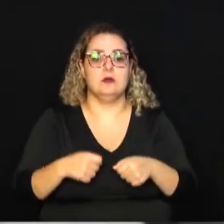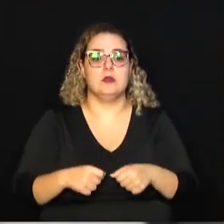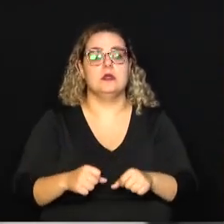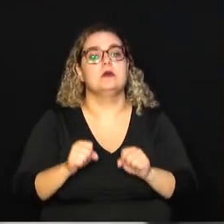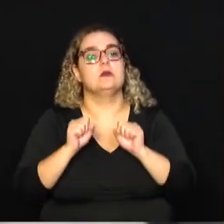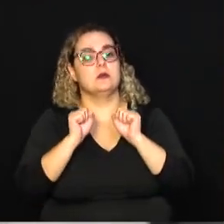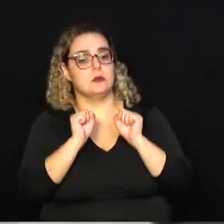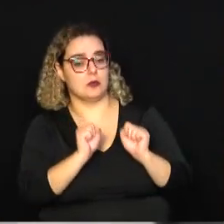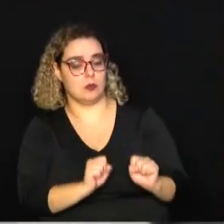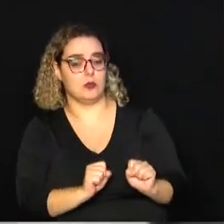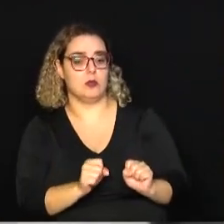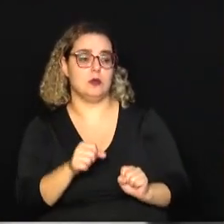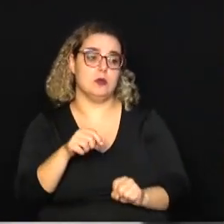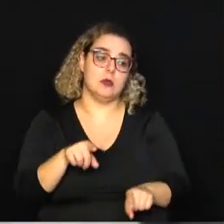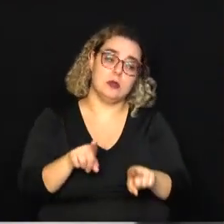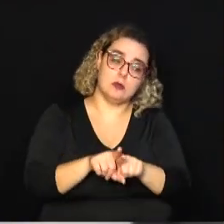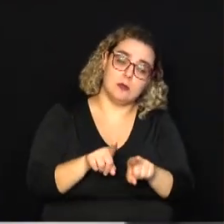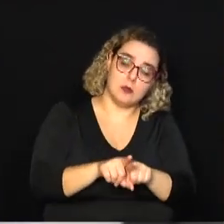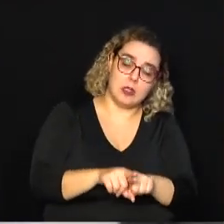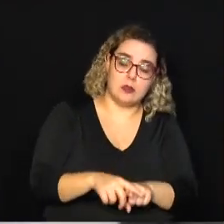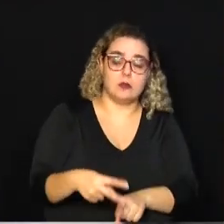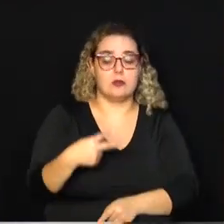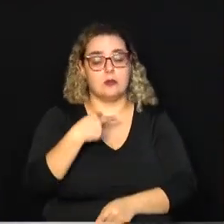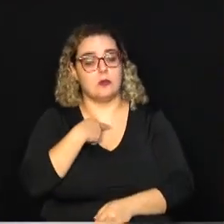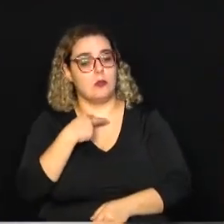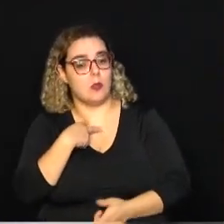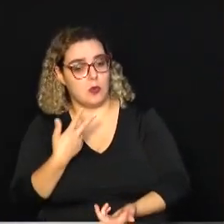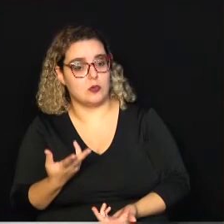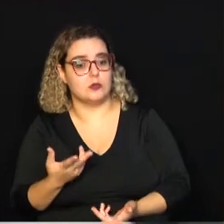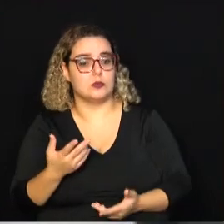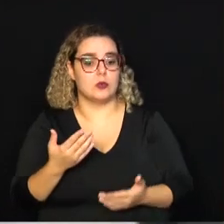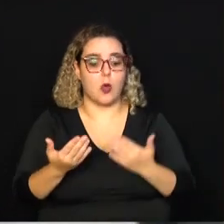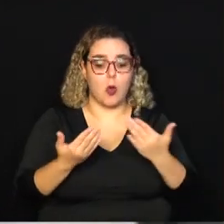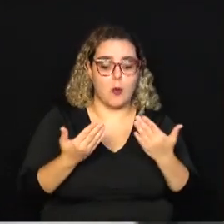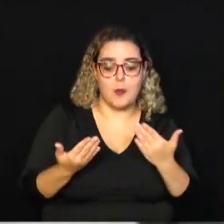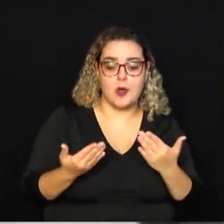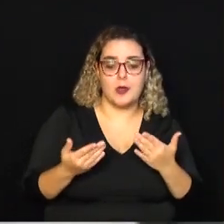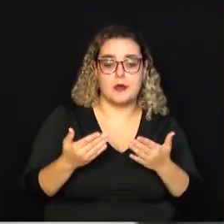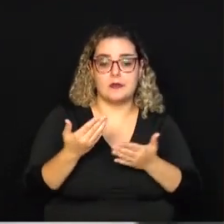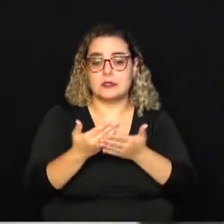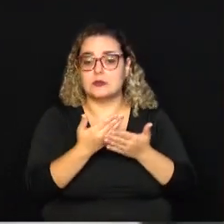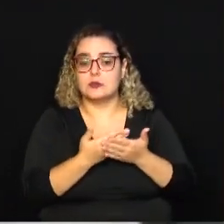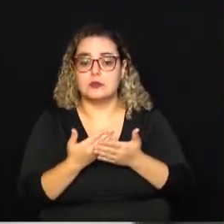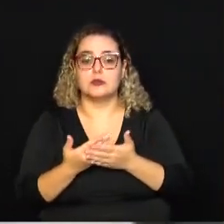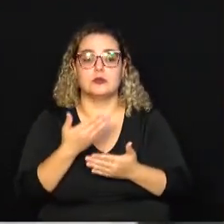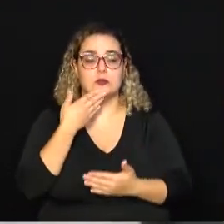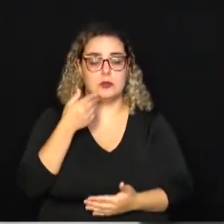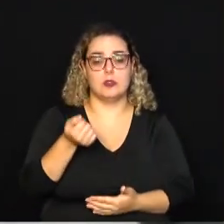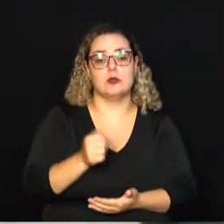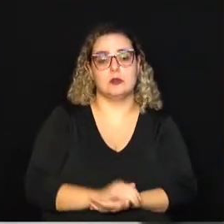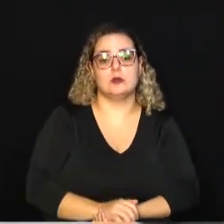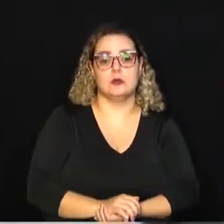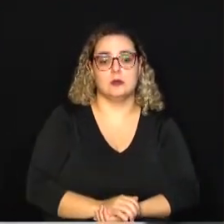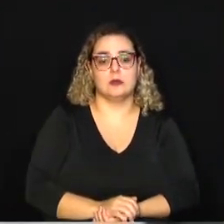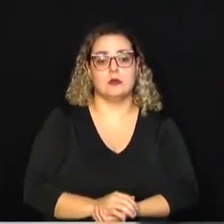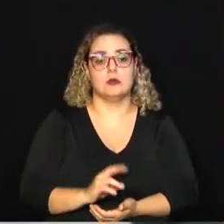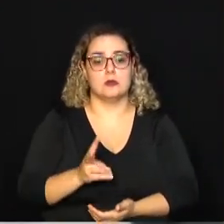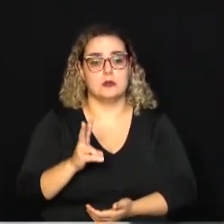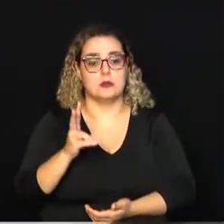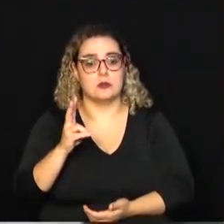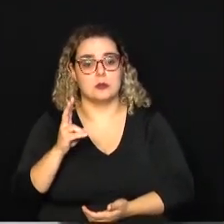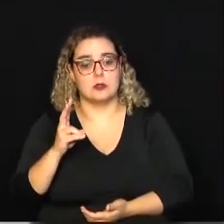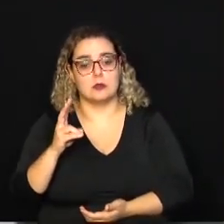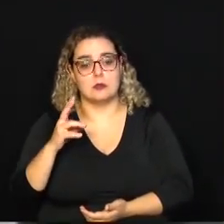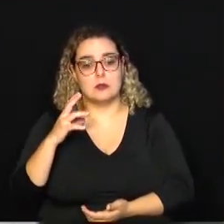possível, tá? Para que a gente possa ver. Enfim, eu acho que é isso, né? Acho que cabe sempre, né, Guida, a gente saber